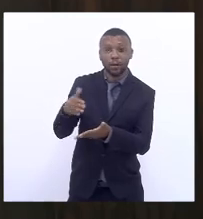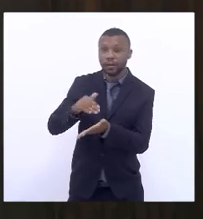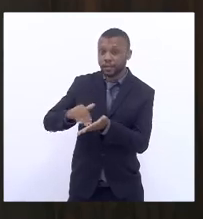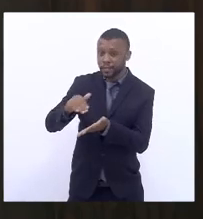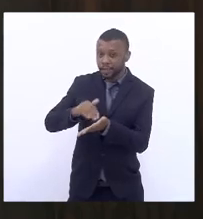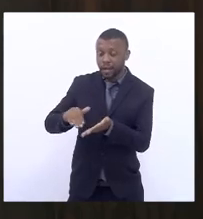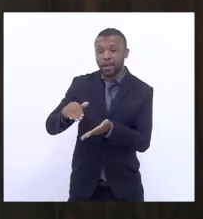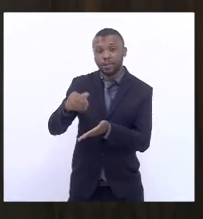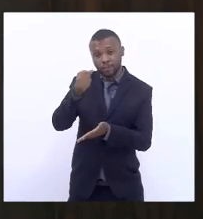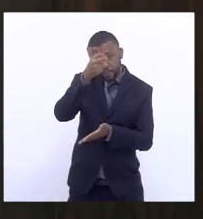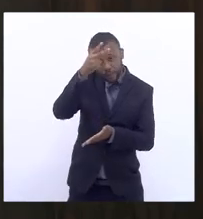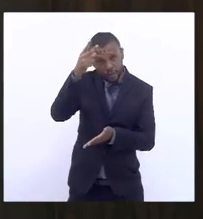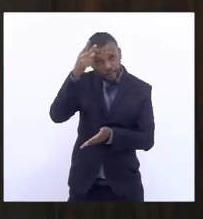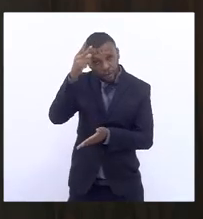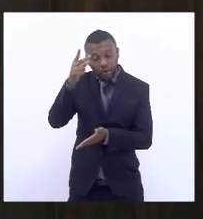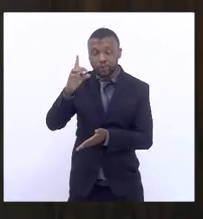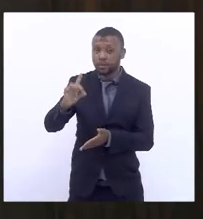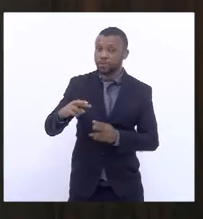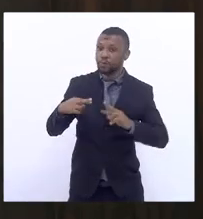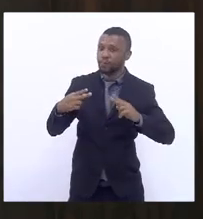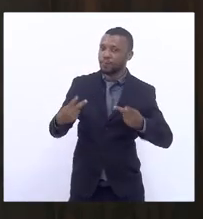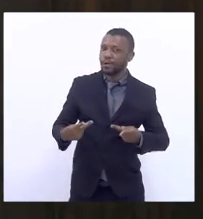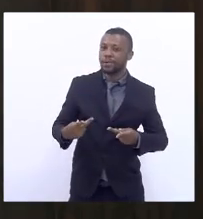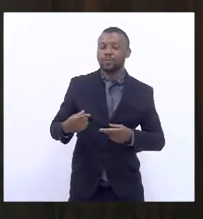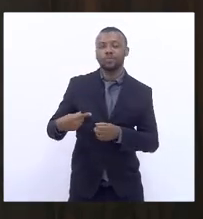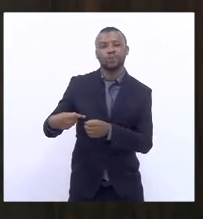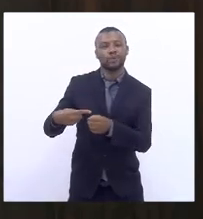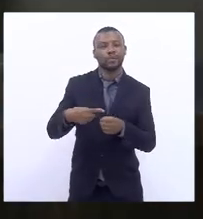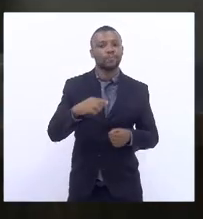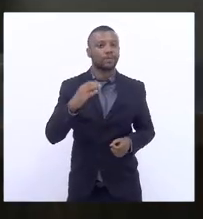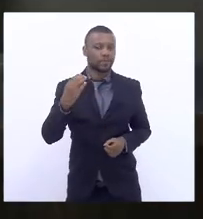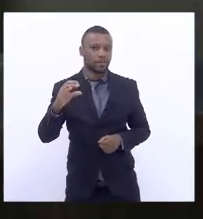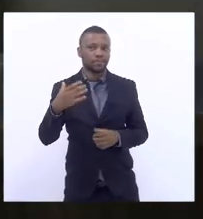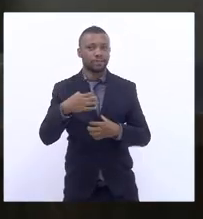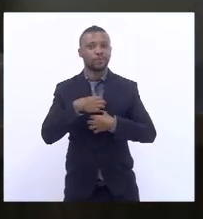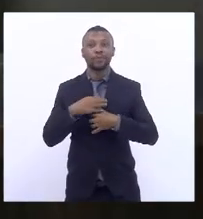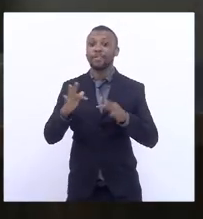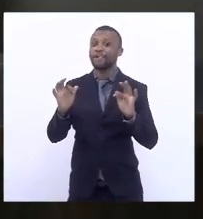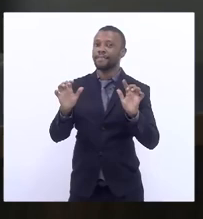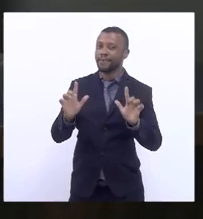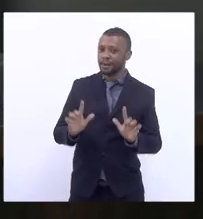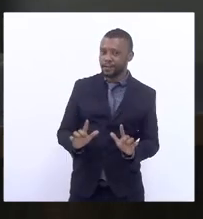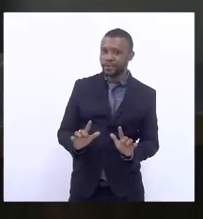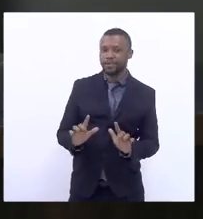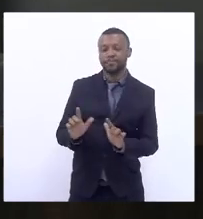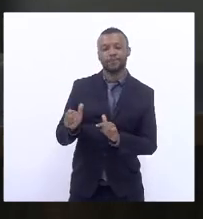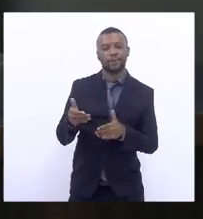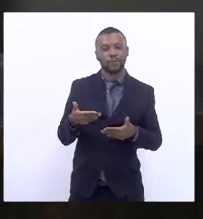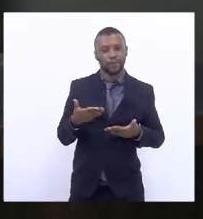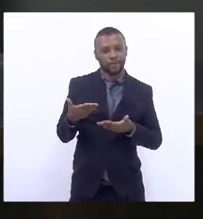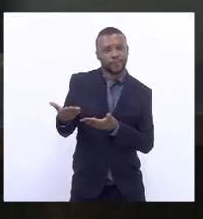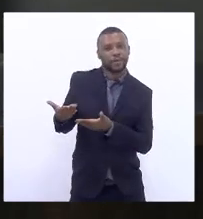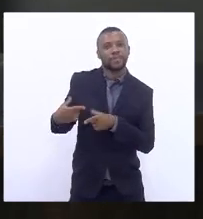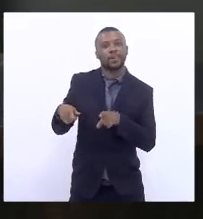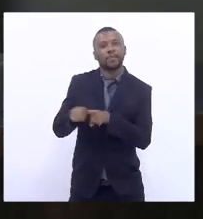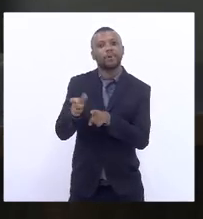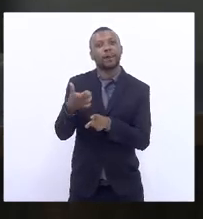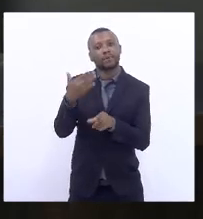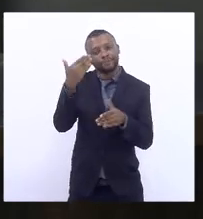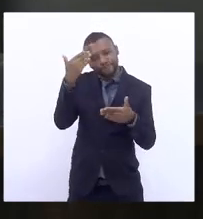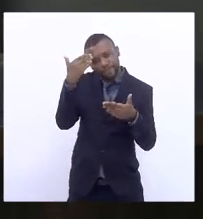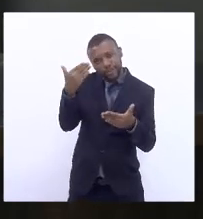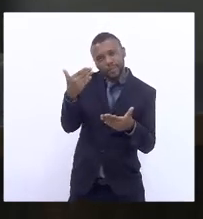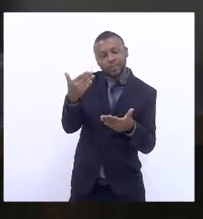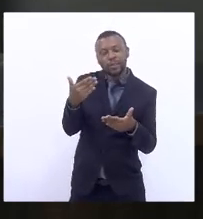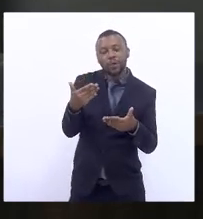de Direitos Humanos da cidade de Niterói. Fiquei muito feliz pelo convite. Quero também agradecer também o convite